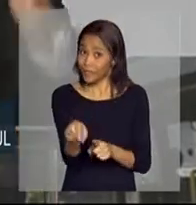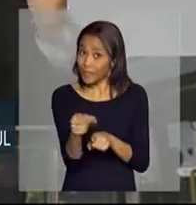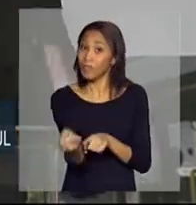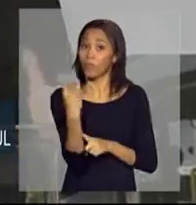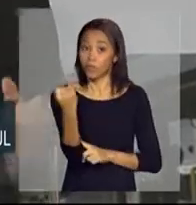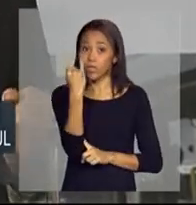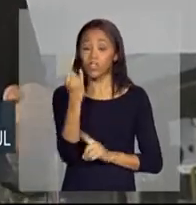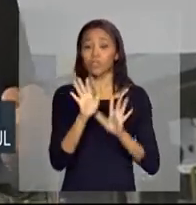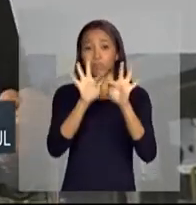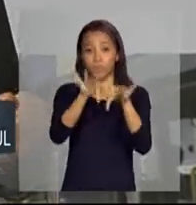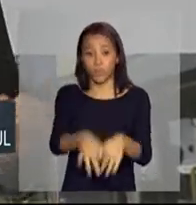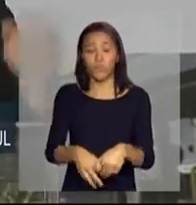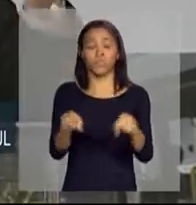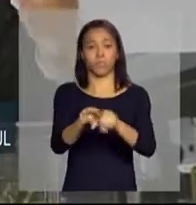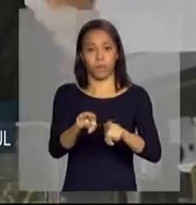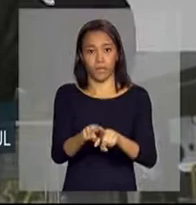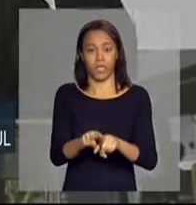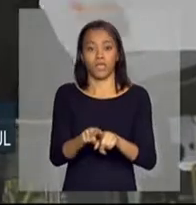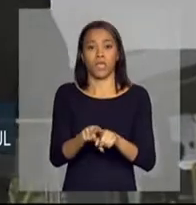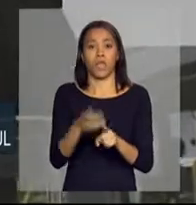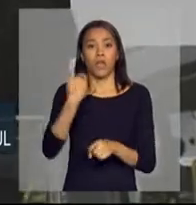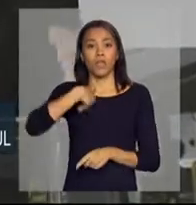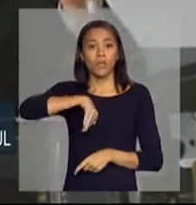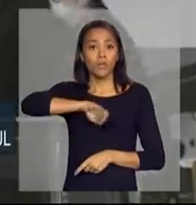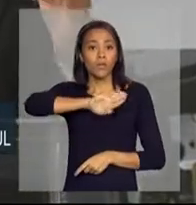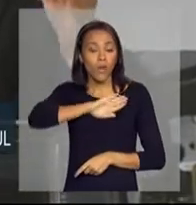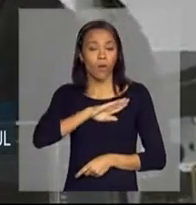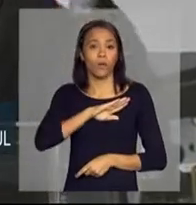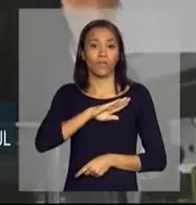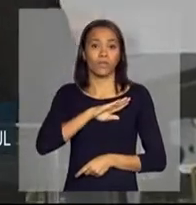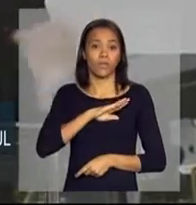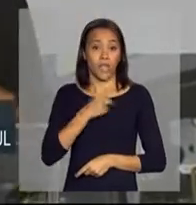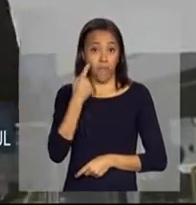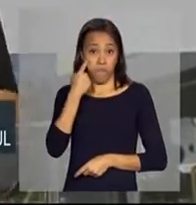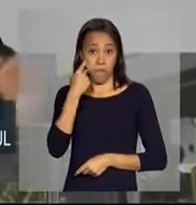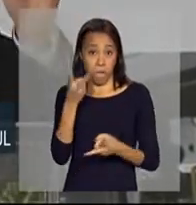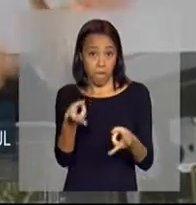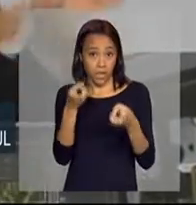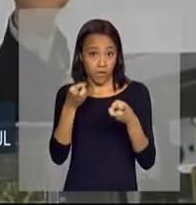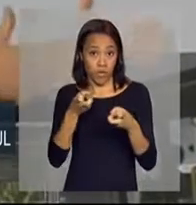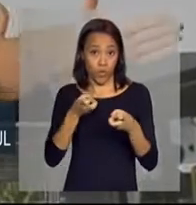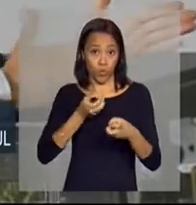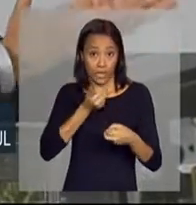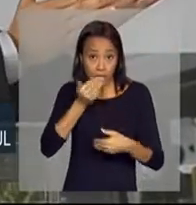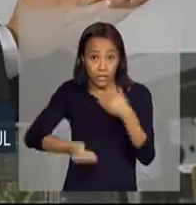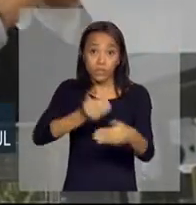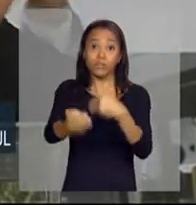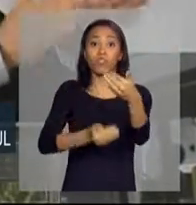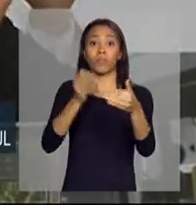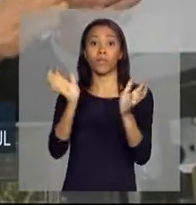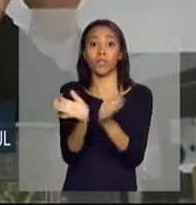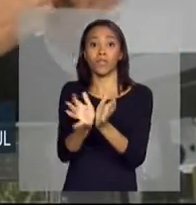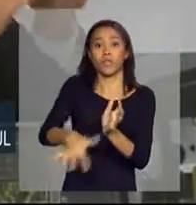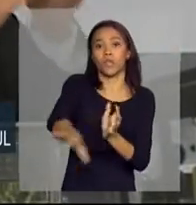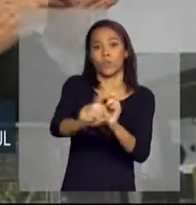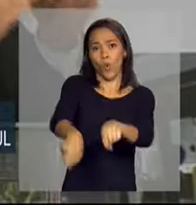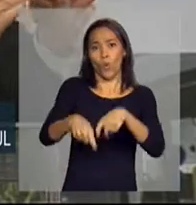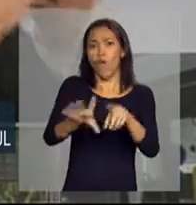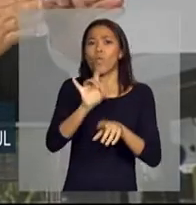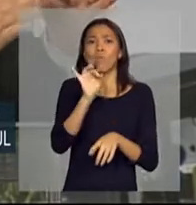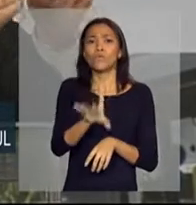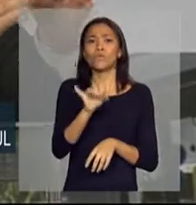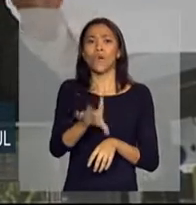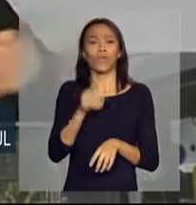E, por fim mesmo, nós concebemos o desenvolvimento rural não apenas estritamente nas